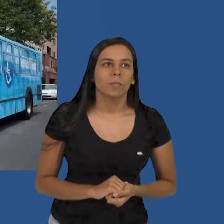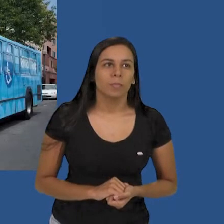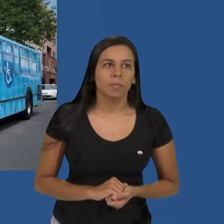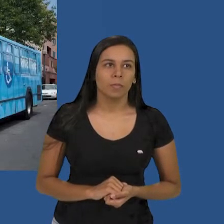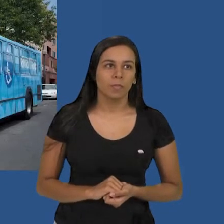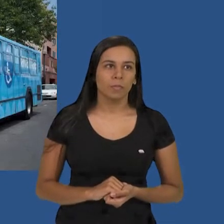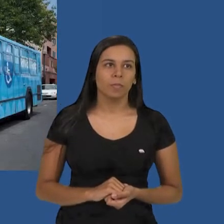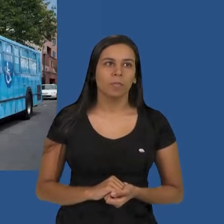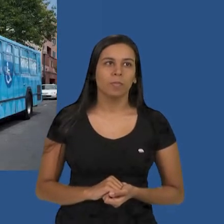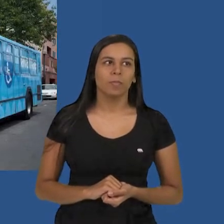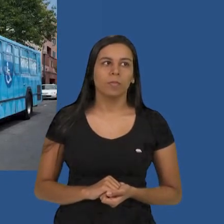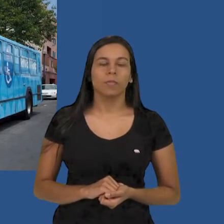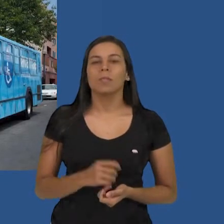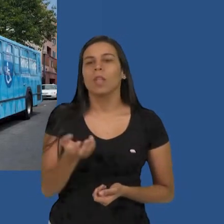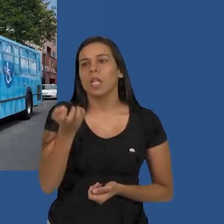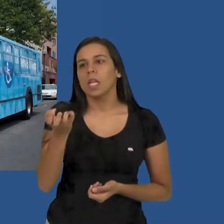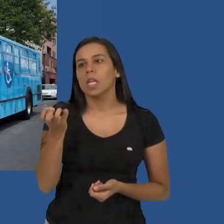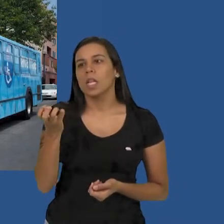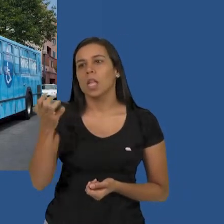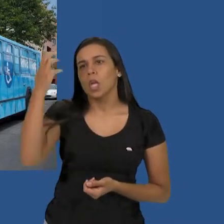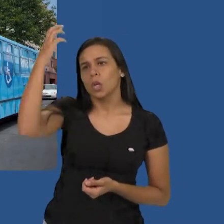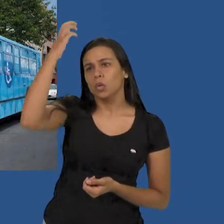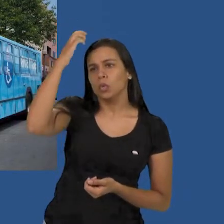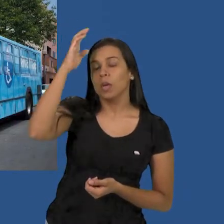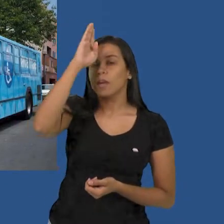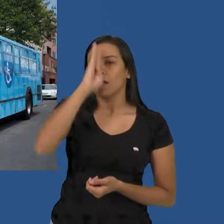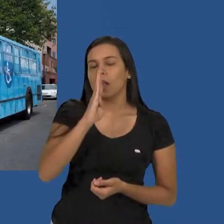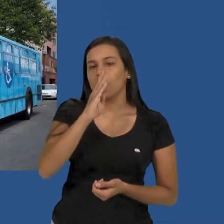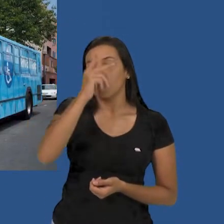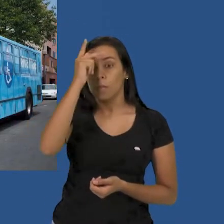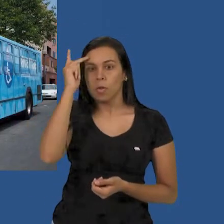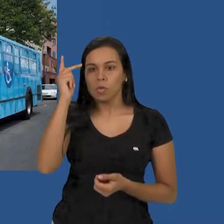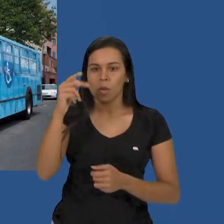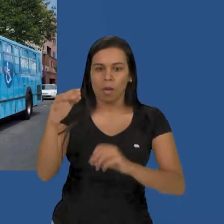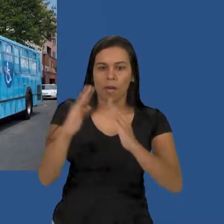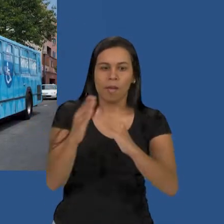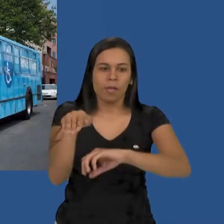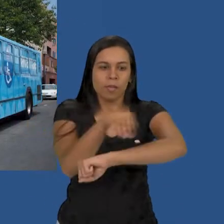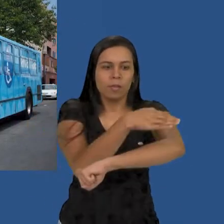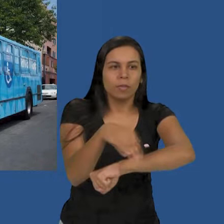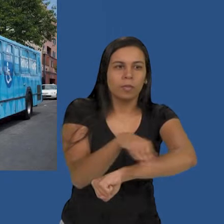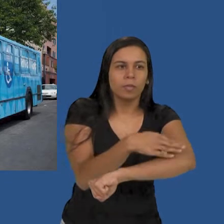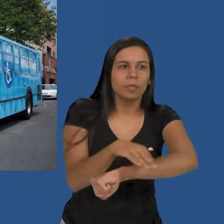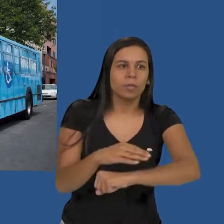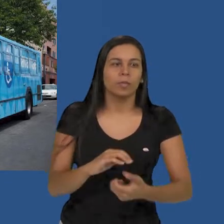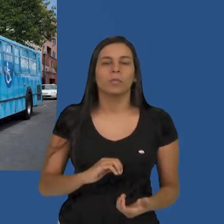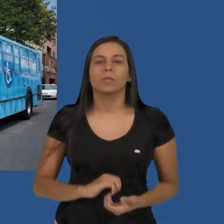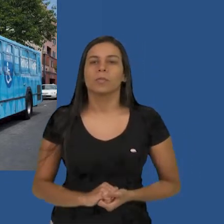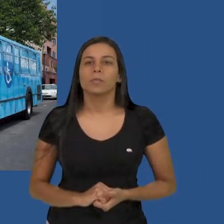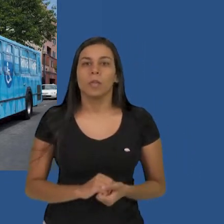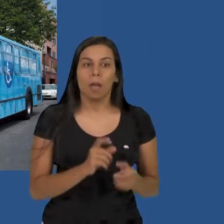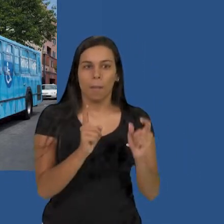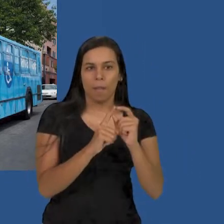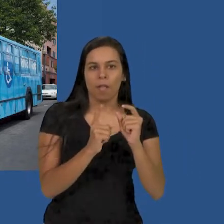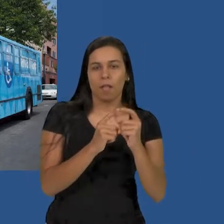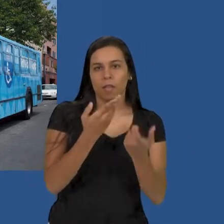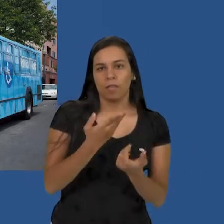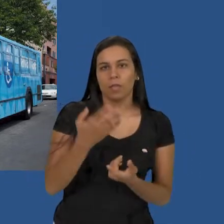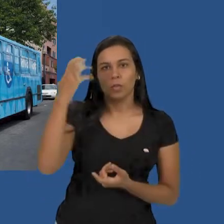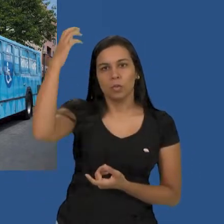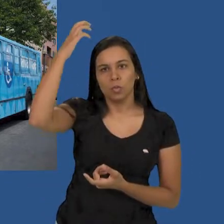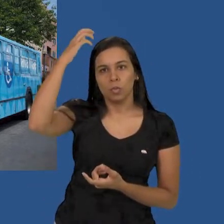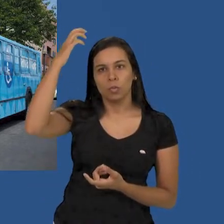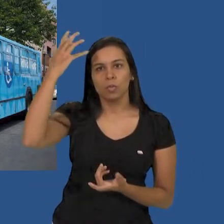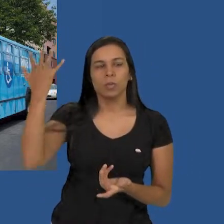Ela queria criar banhos gratuitos para moradores de rua. Shower é banho, shower é chuveiro também, tá? Isso, é, essa, a dona